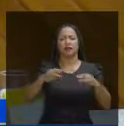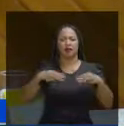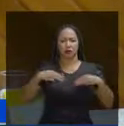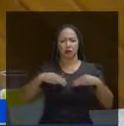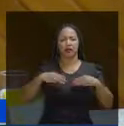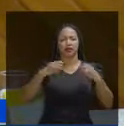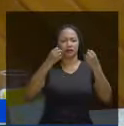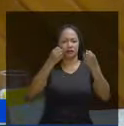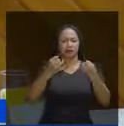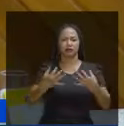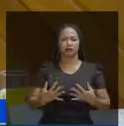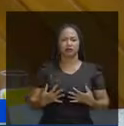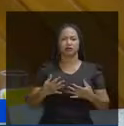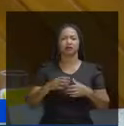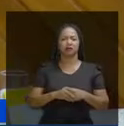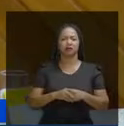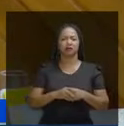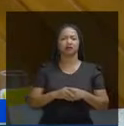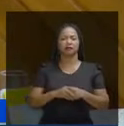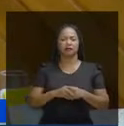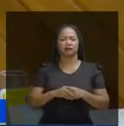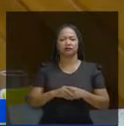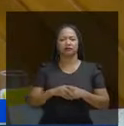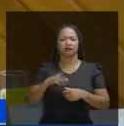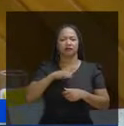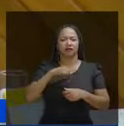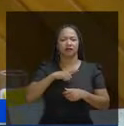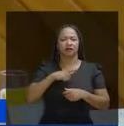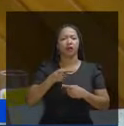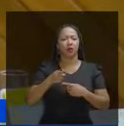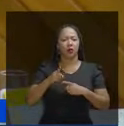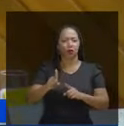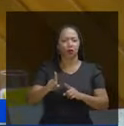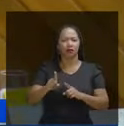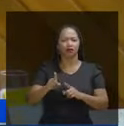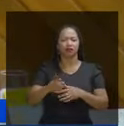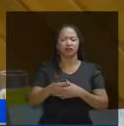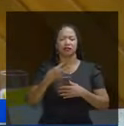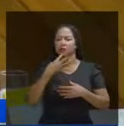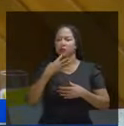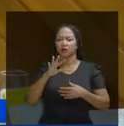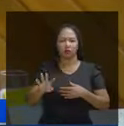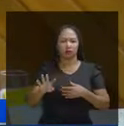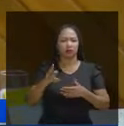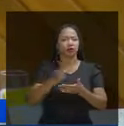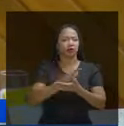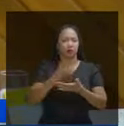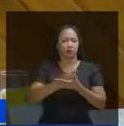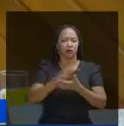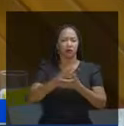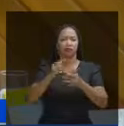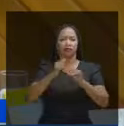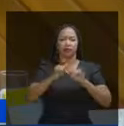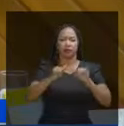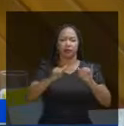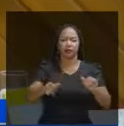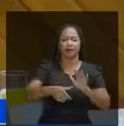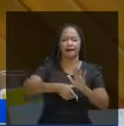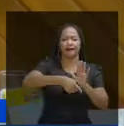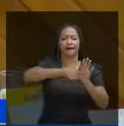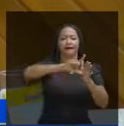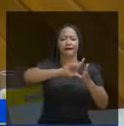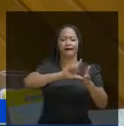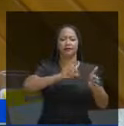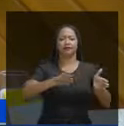conforme relatado, o recorrente ele se insurge contra a sentença que não reconheceu a irregularidade em propaganda antecipada